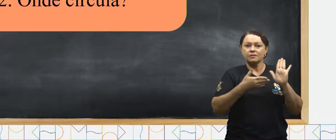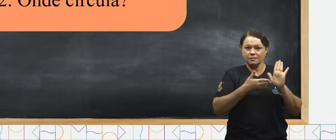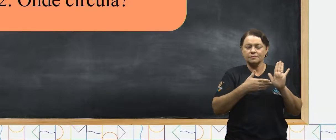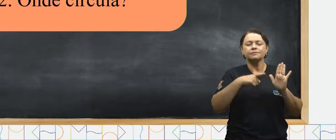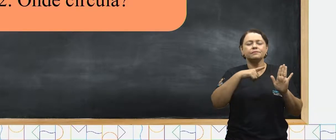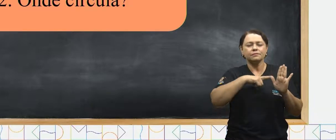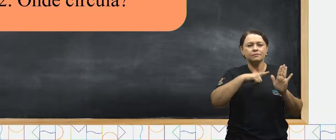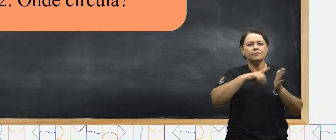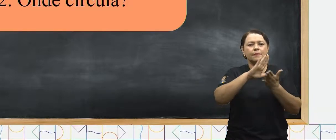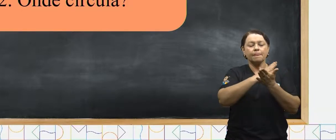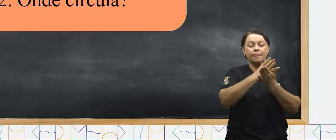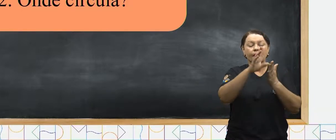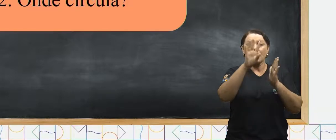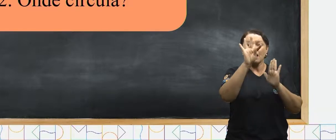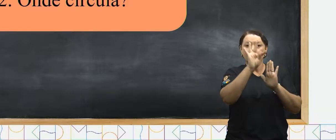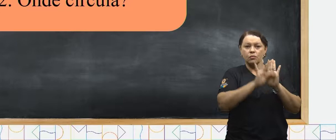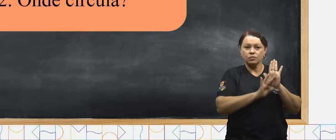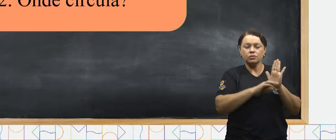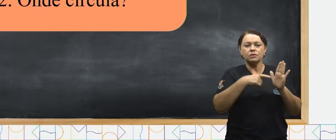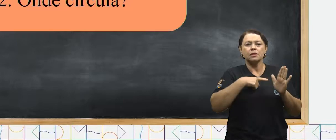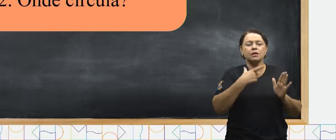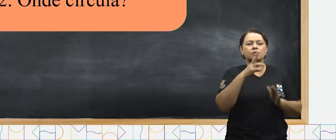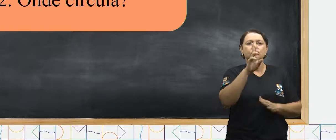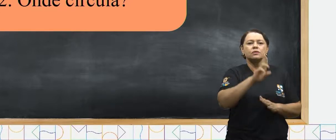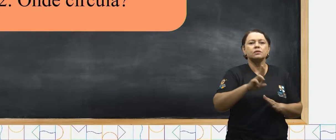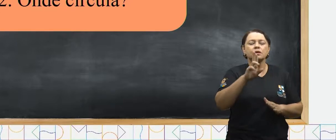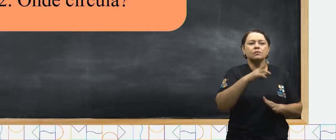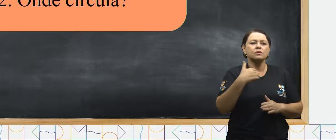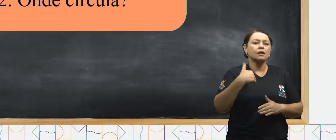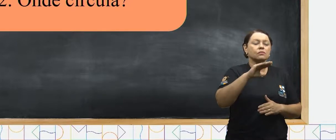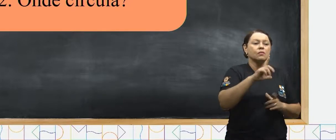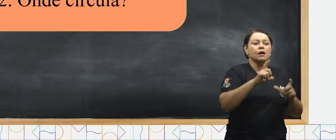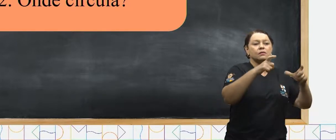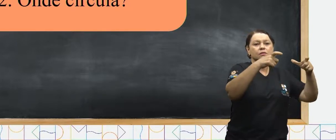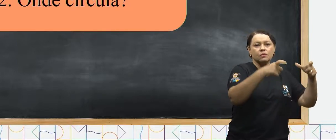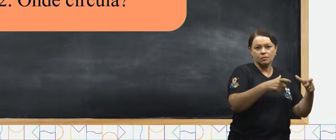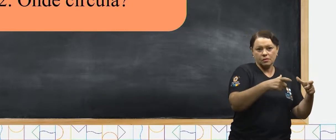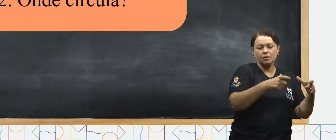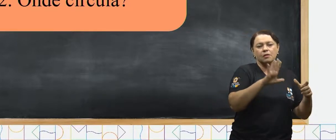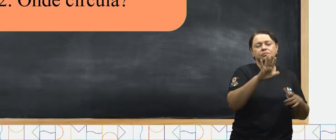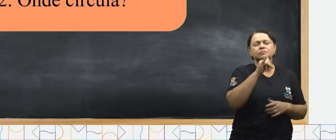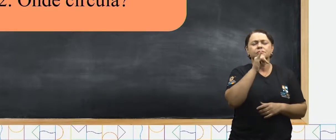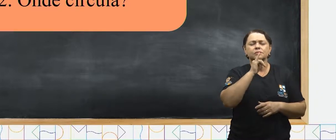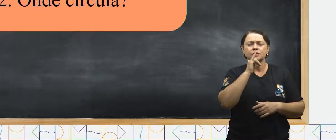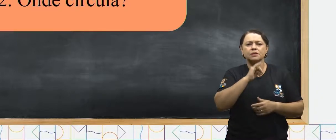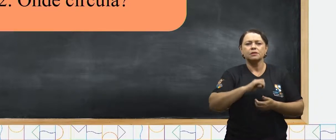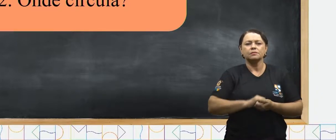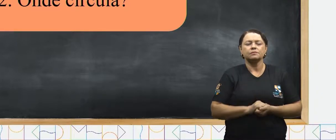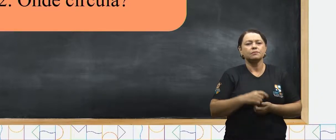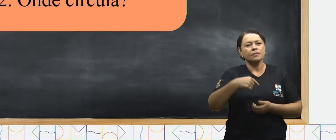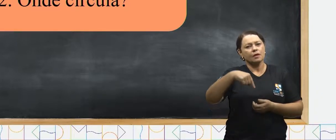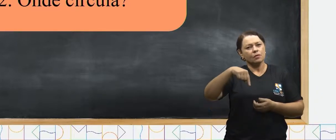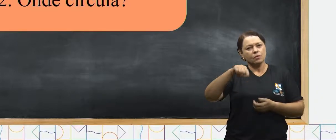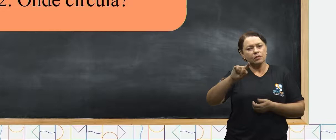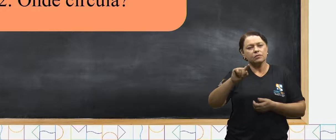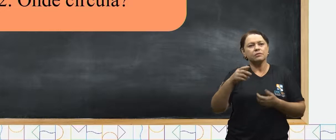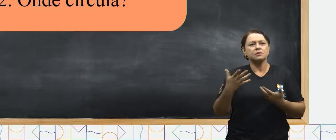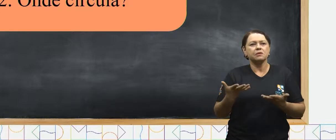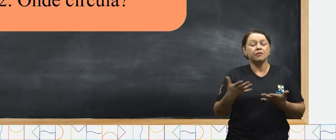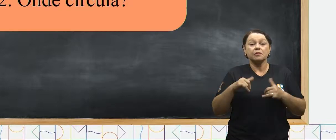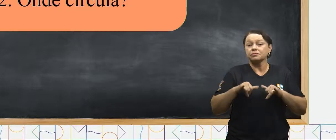gêneros textuais que circulam mais em determinados espaços. Um exemplo, quando você vai a